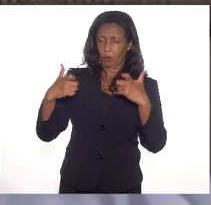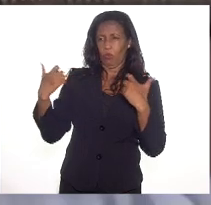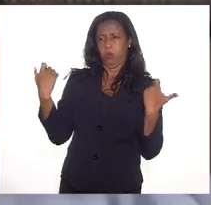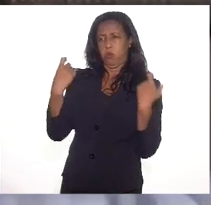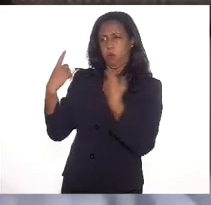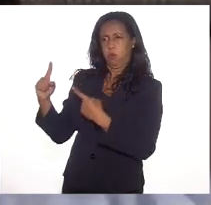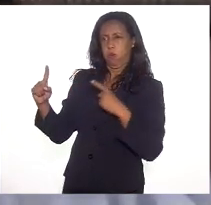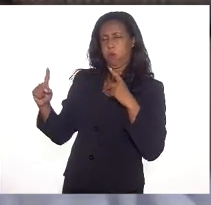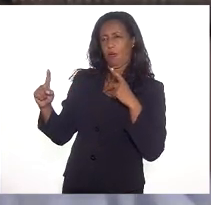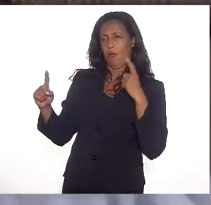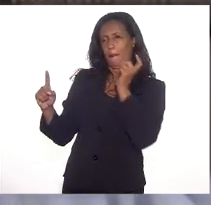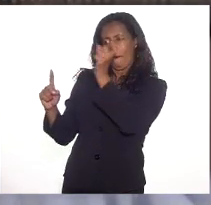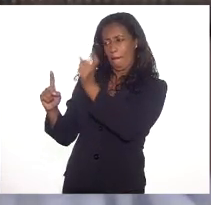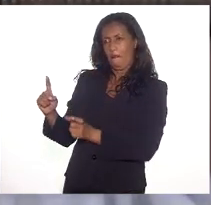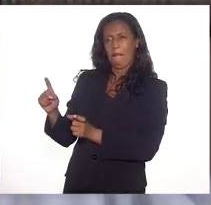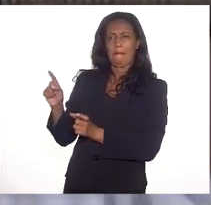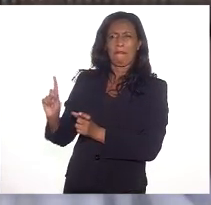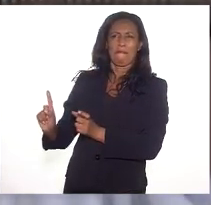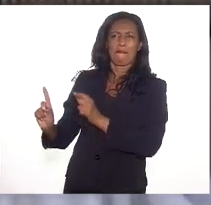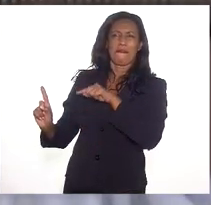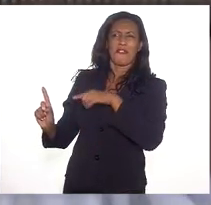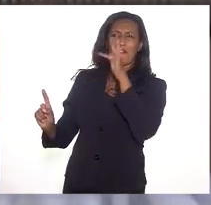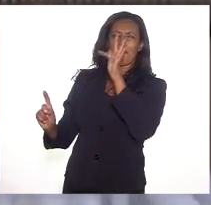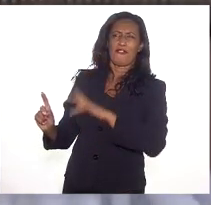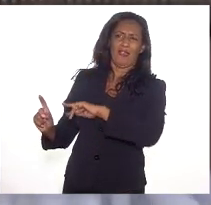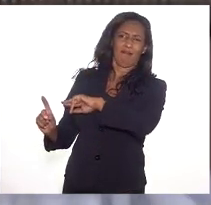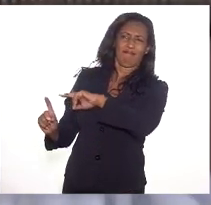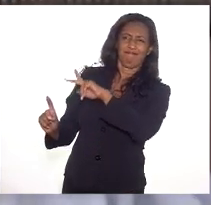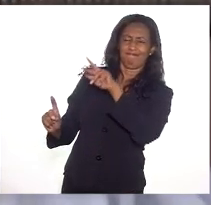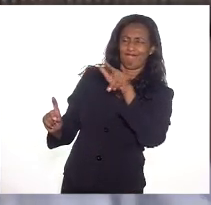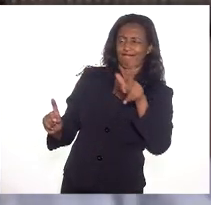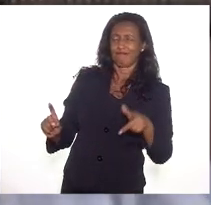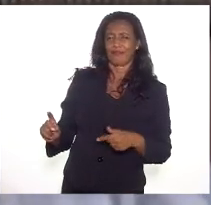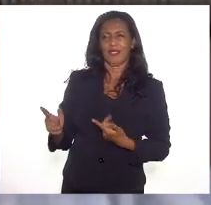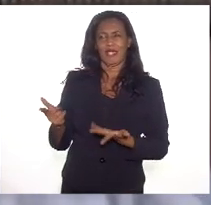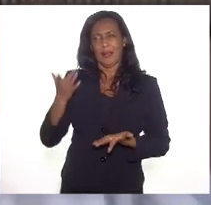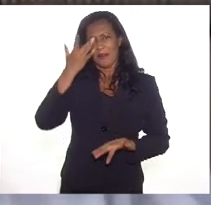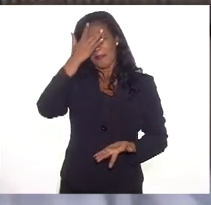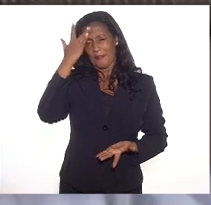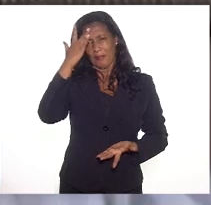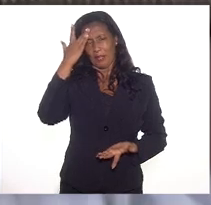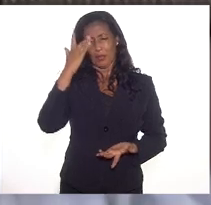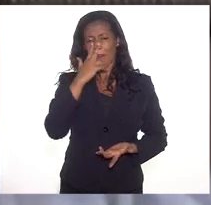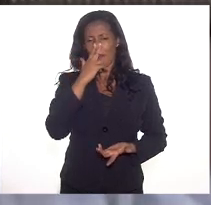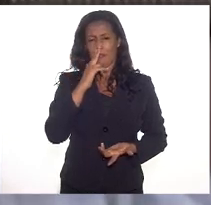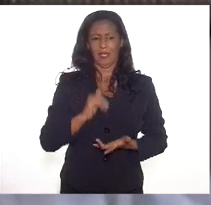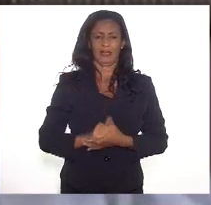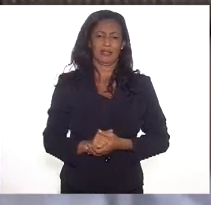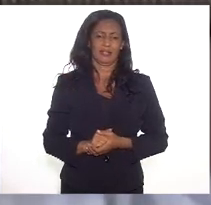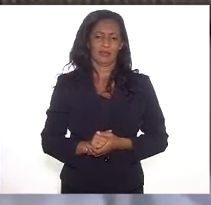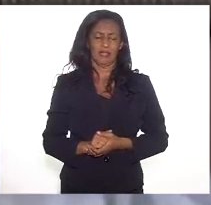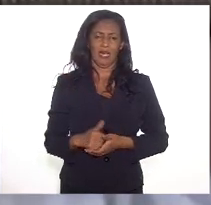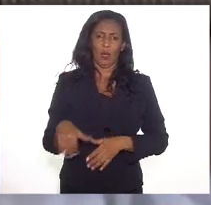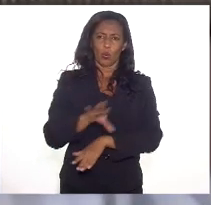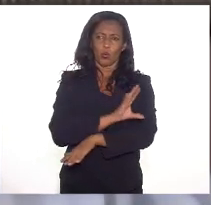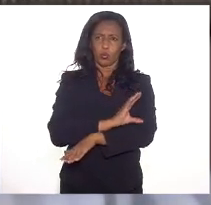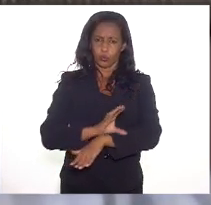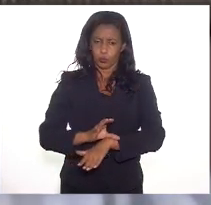pessoas que professam, né, essa religião muito, muito associada à